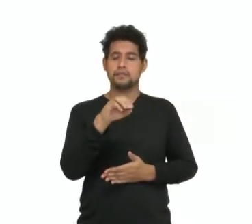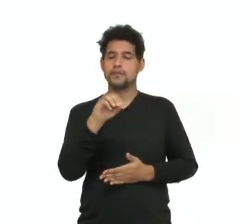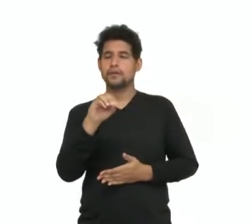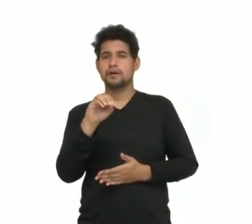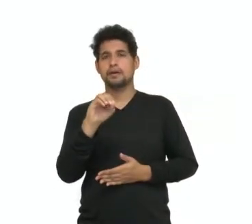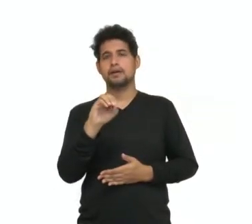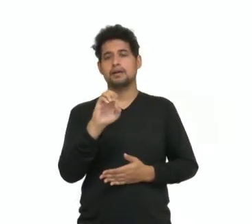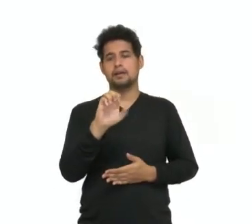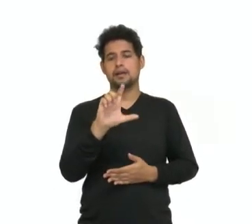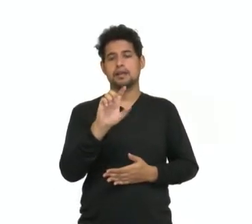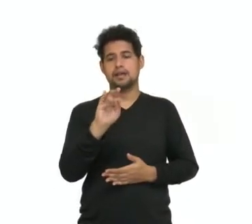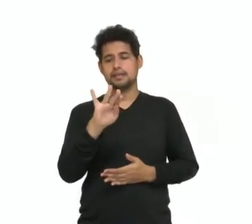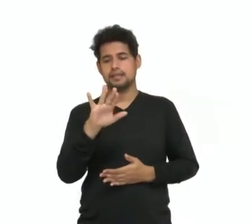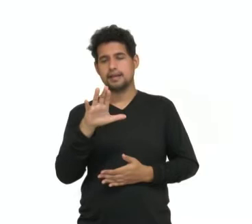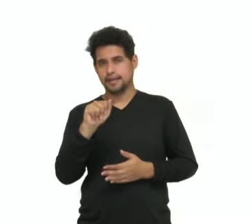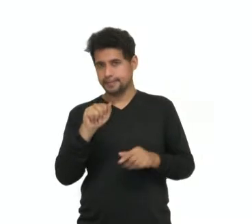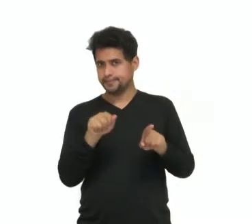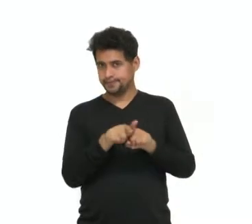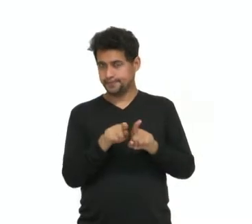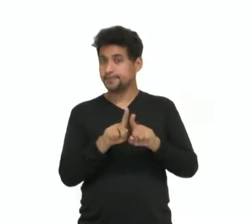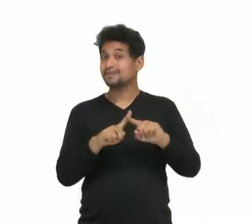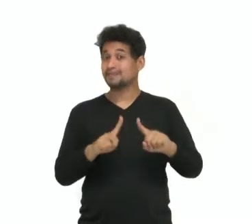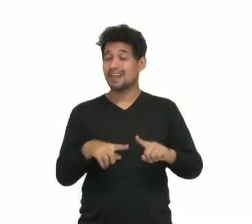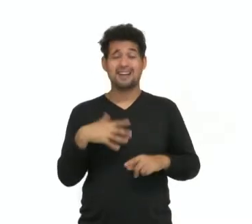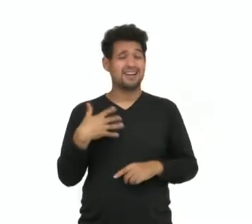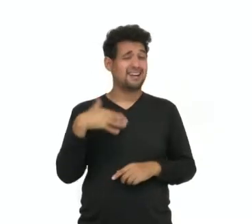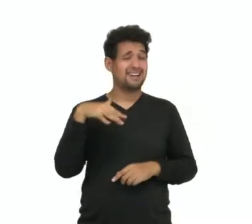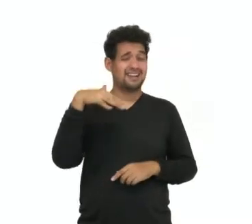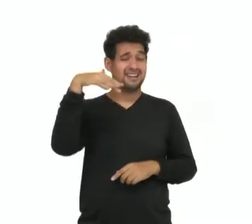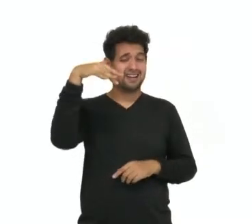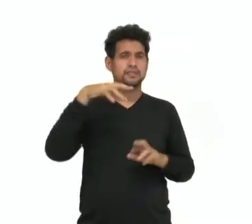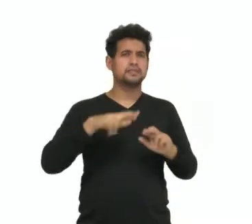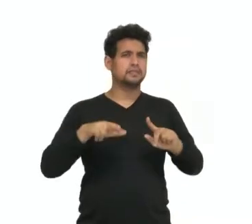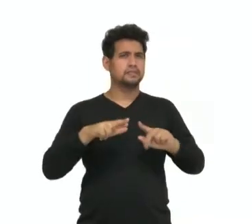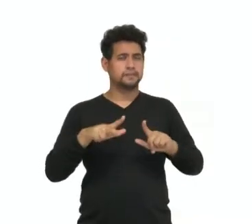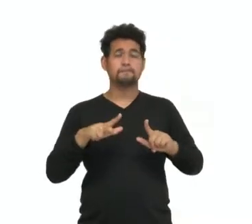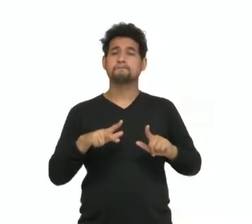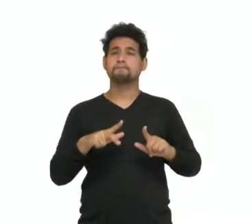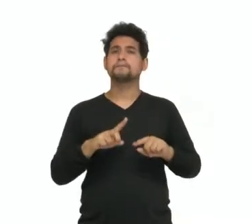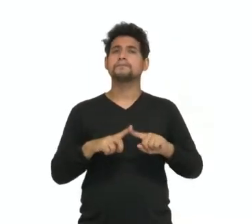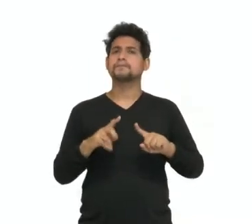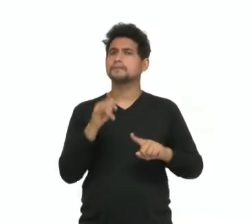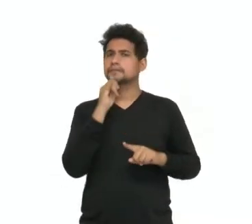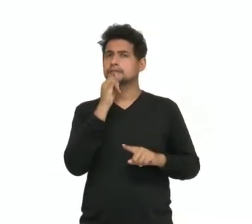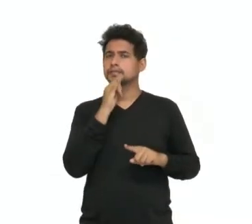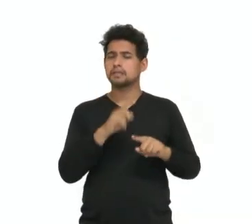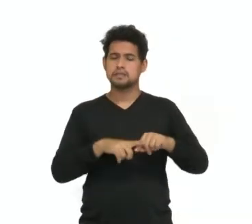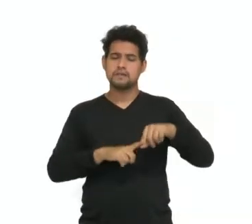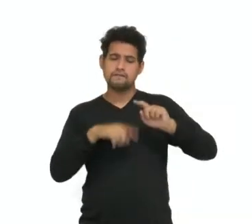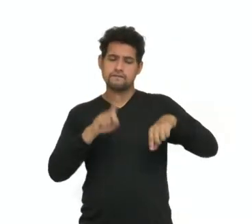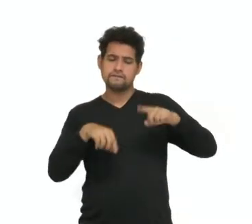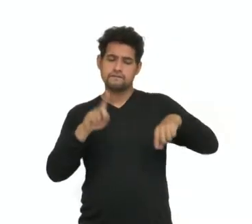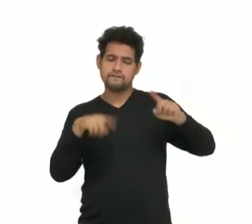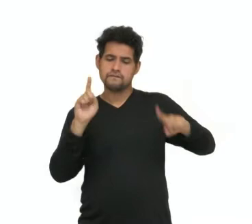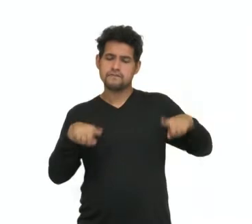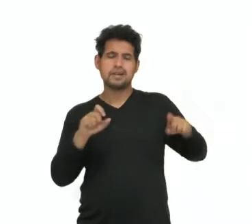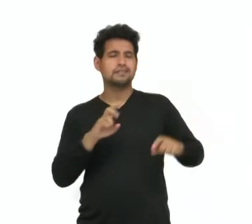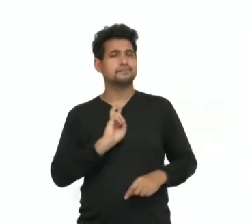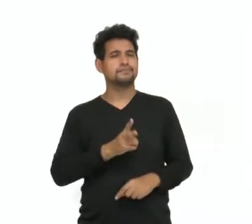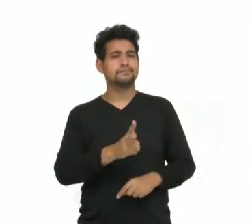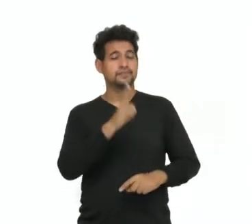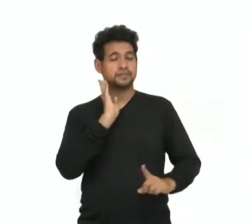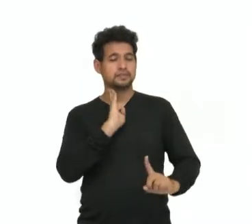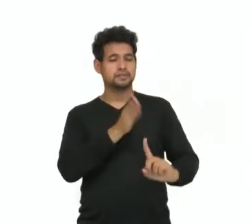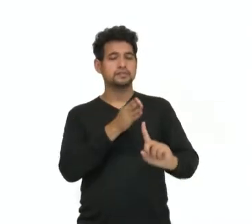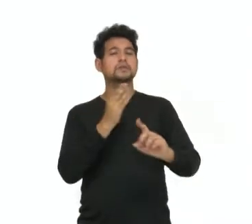gerar eletricidade por termoelétricas é mais caro do que gerar por hidrelétricas. E essa variação se reflete diretamente